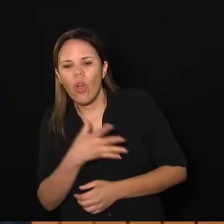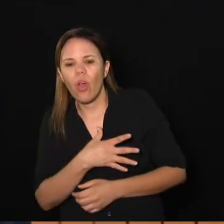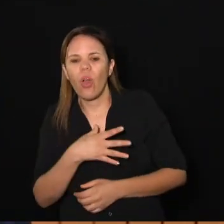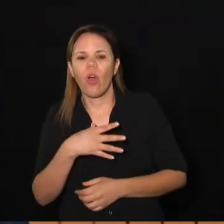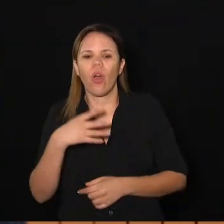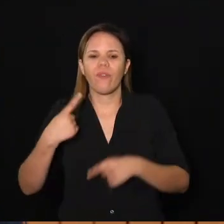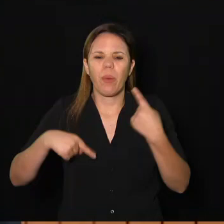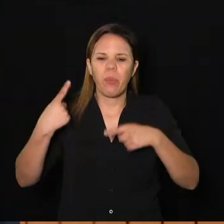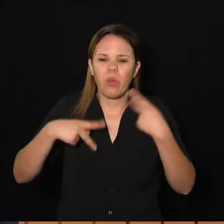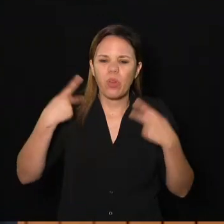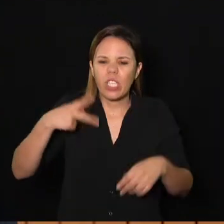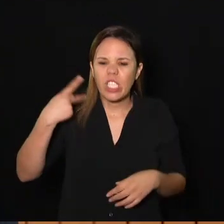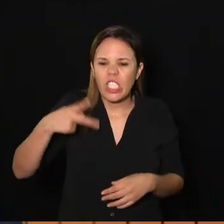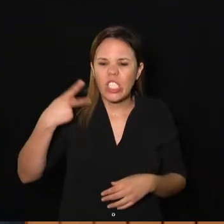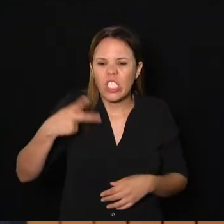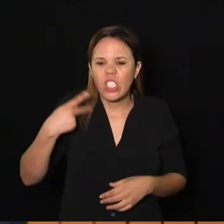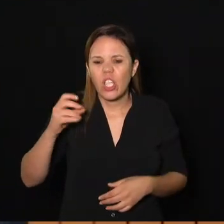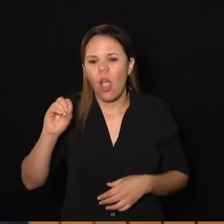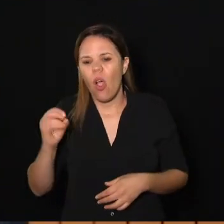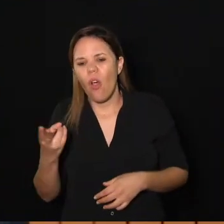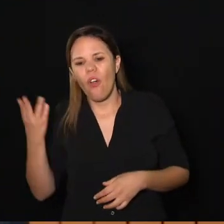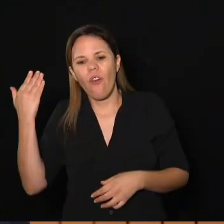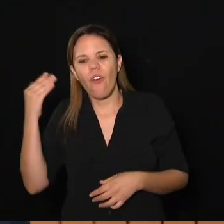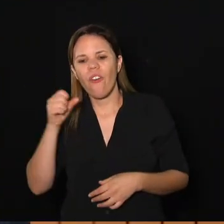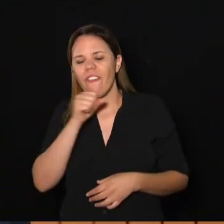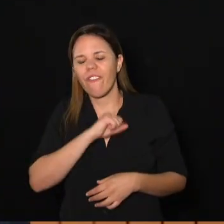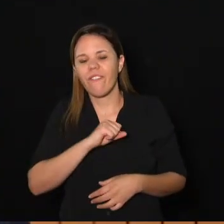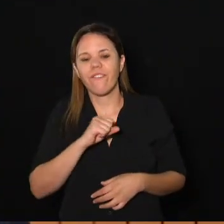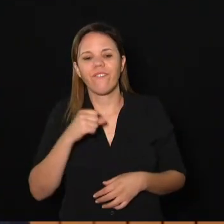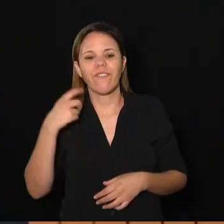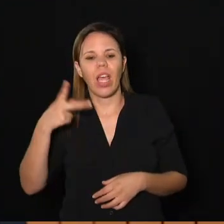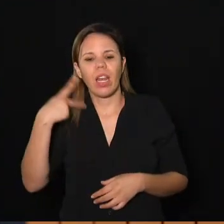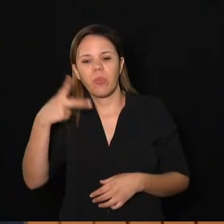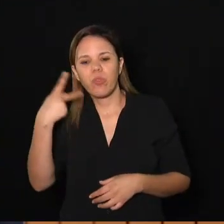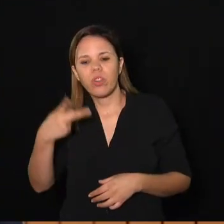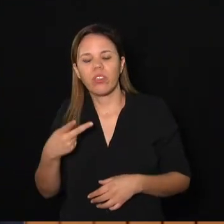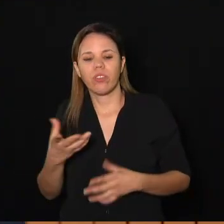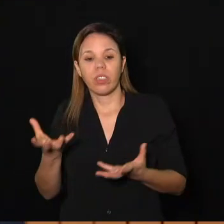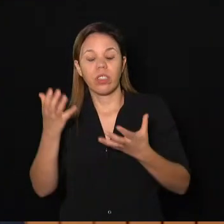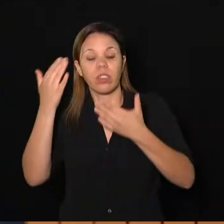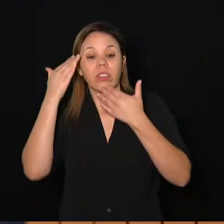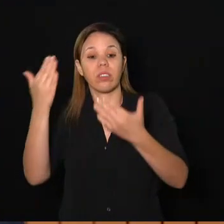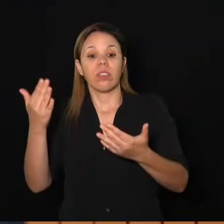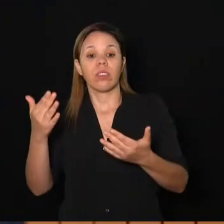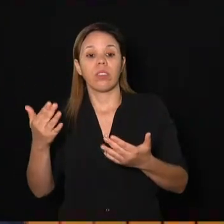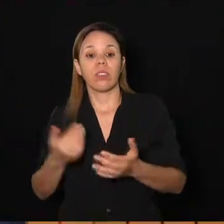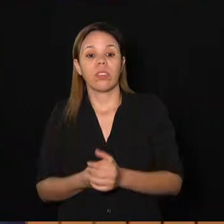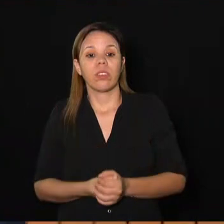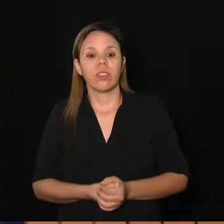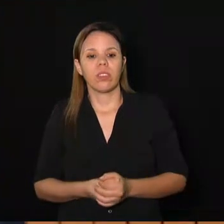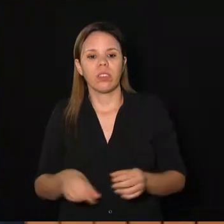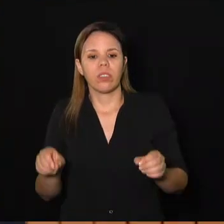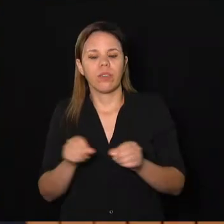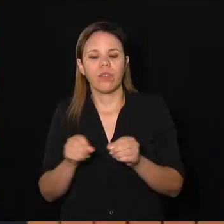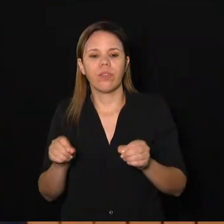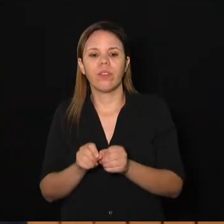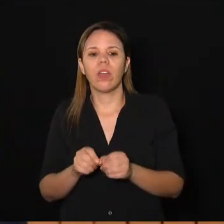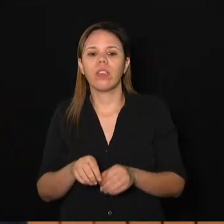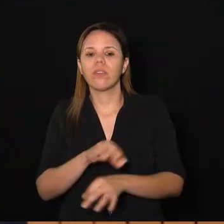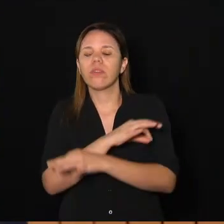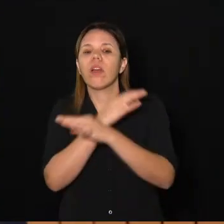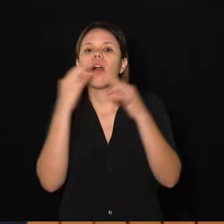velha política e eu gostaria nesse sentido de agradecer imensamente ao vereador Fernando Mendes porque ele faz a boa política